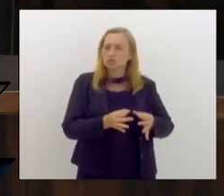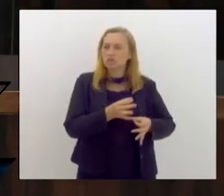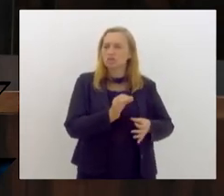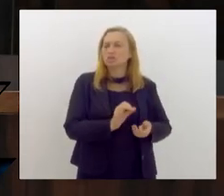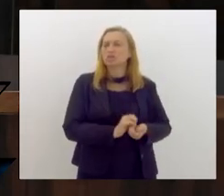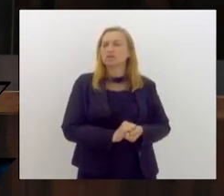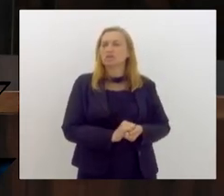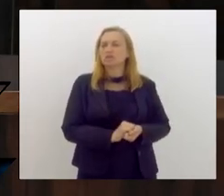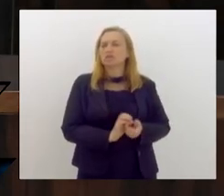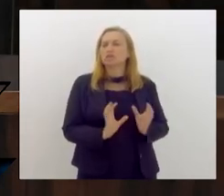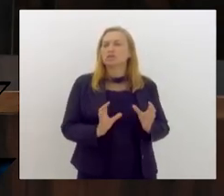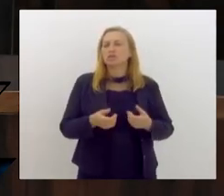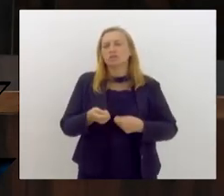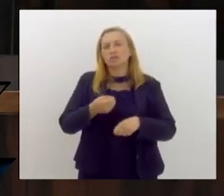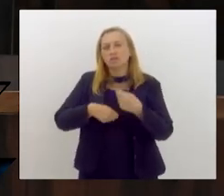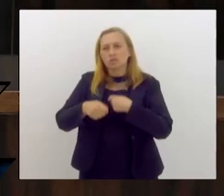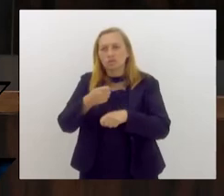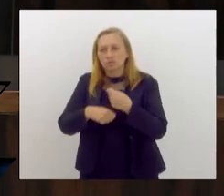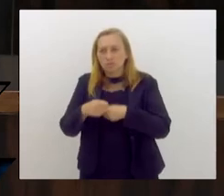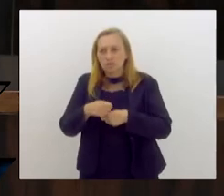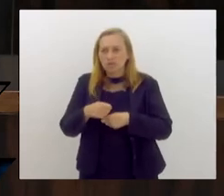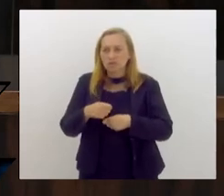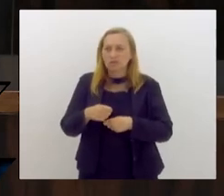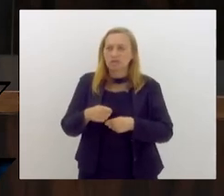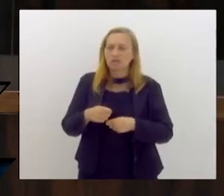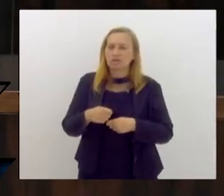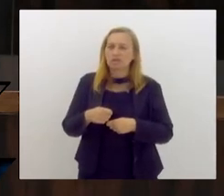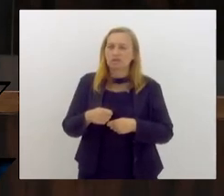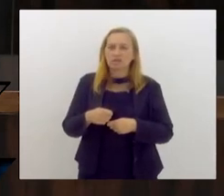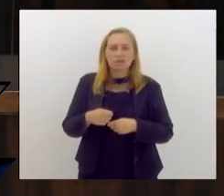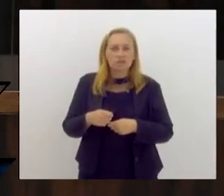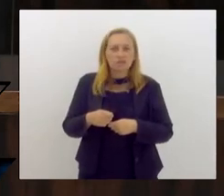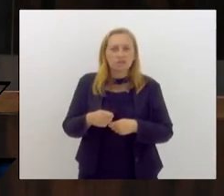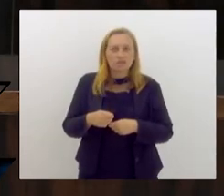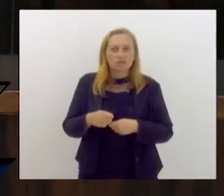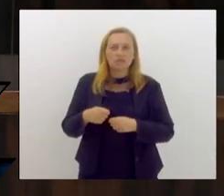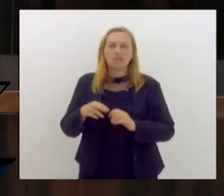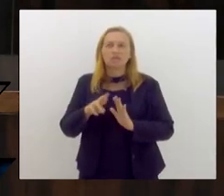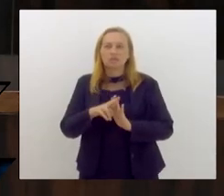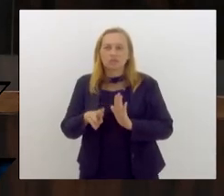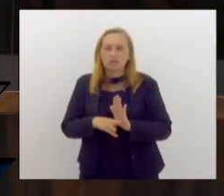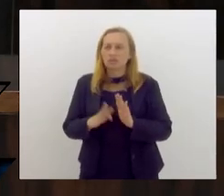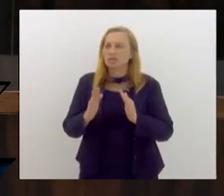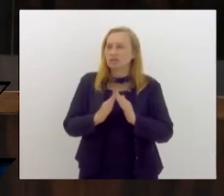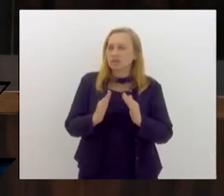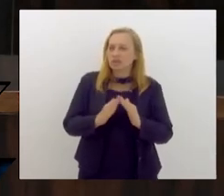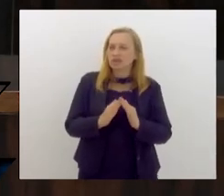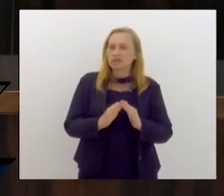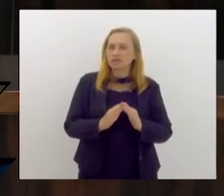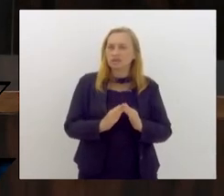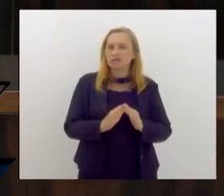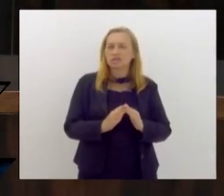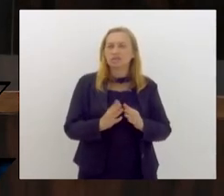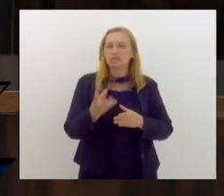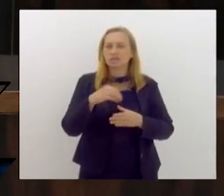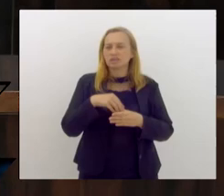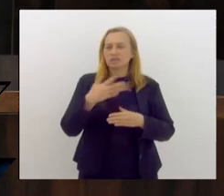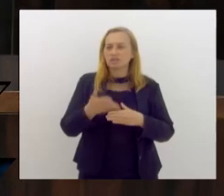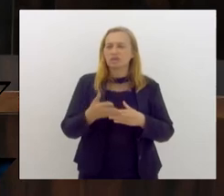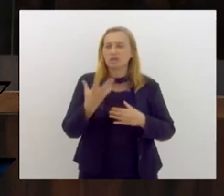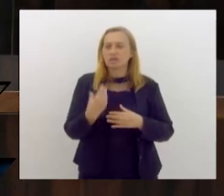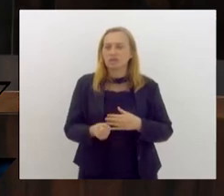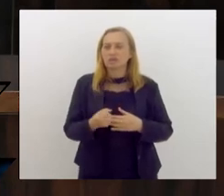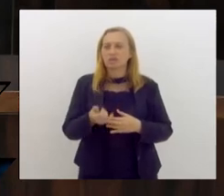juridicidade, de Economia Interna e Normas Internas e Proporcionais Externas